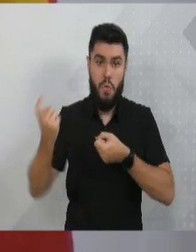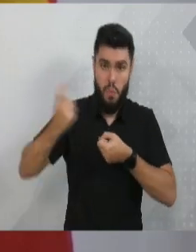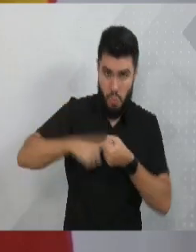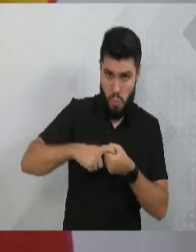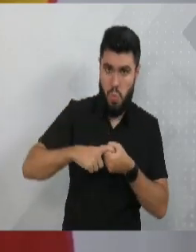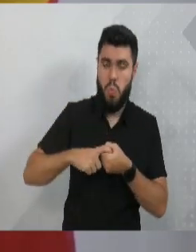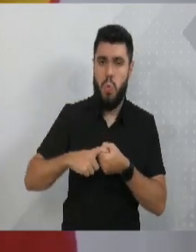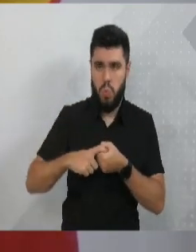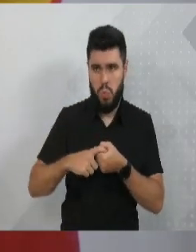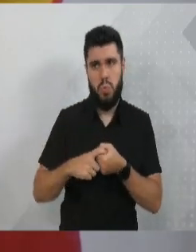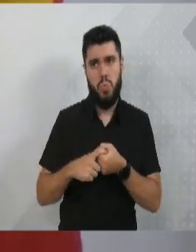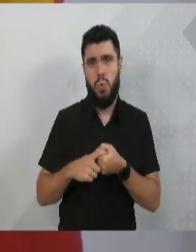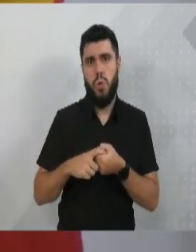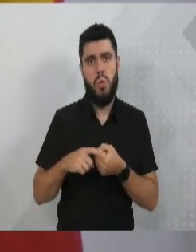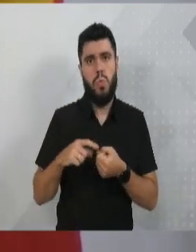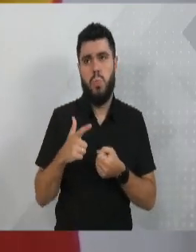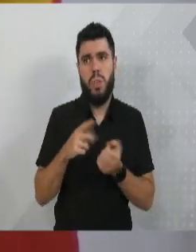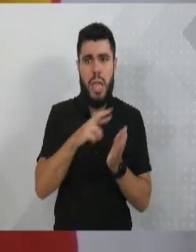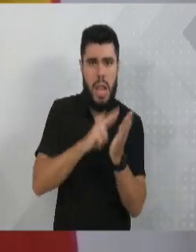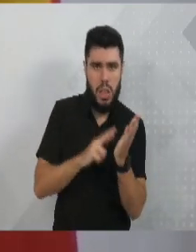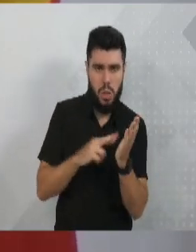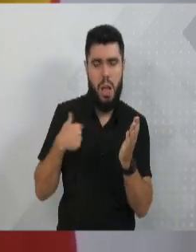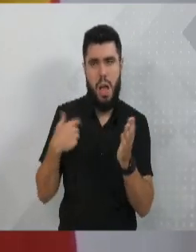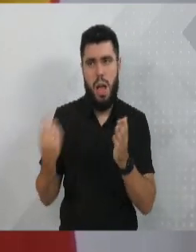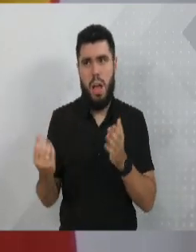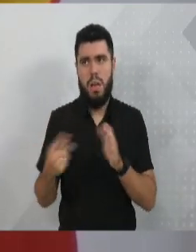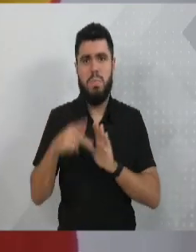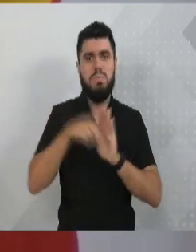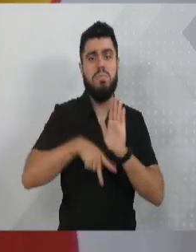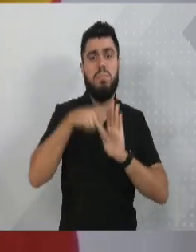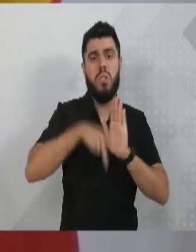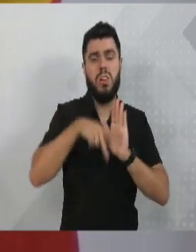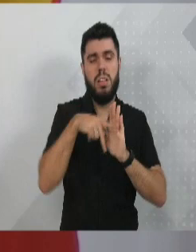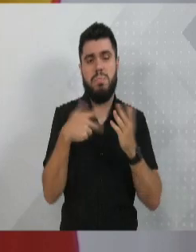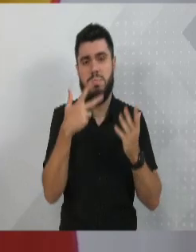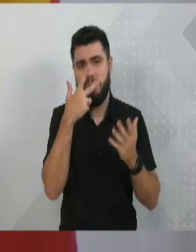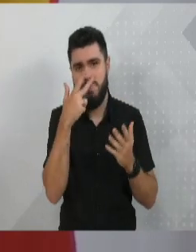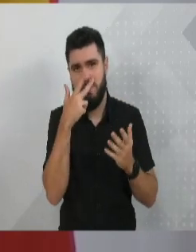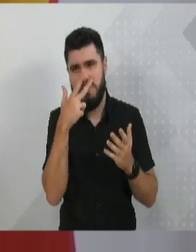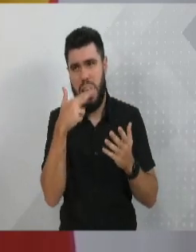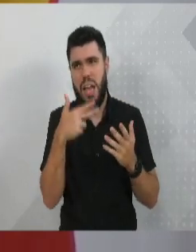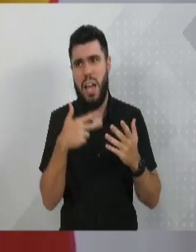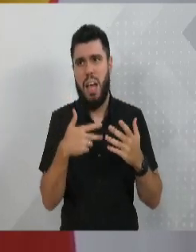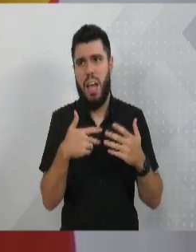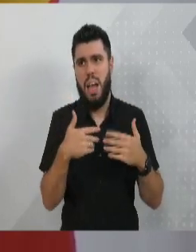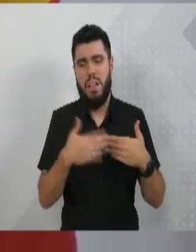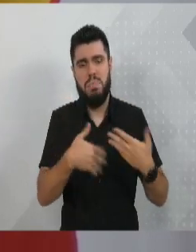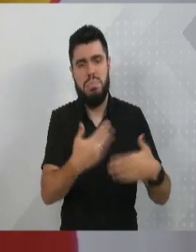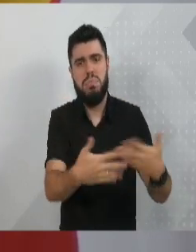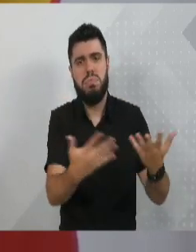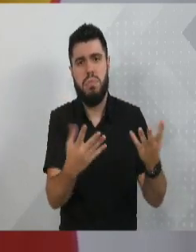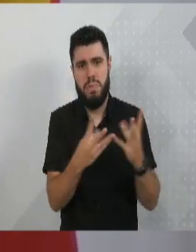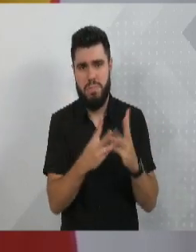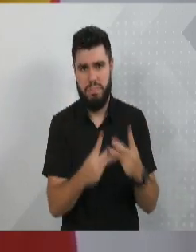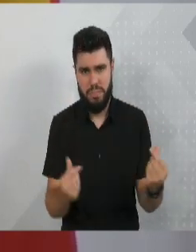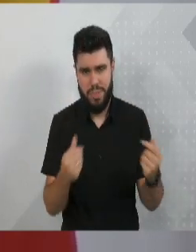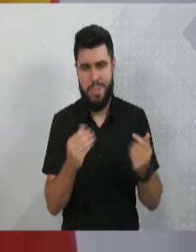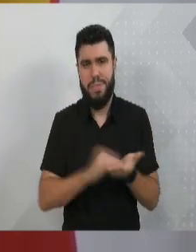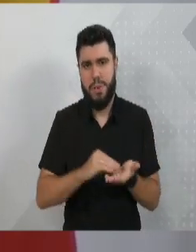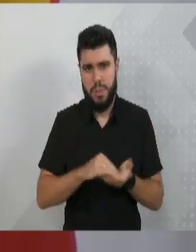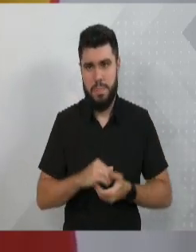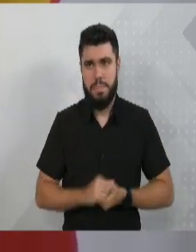e como não foi botar nenhum relator então assim o projeto tá ainda vou pôr e o que também deixou muito